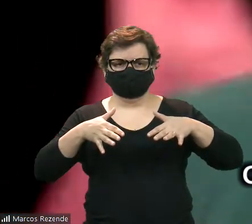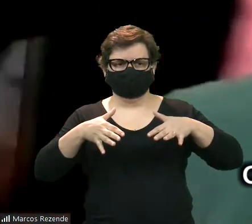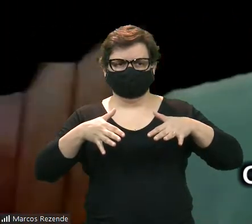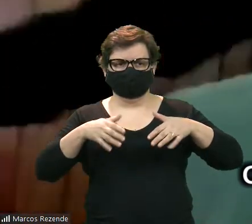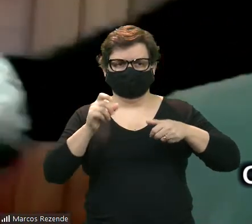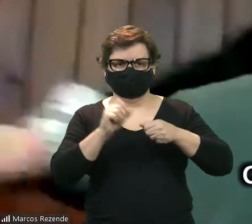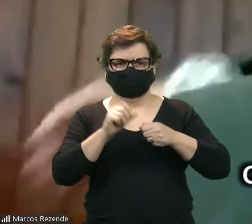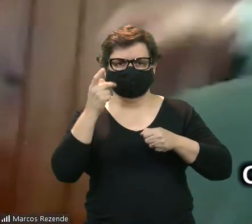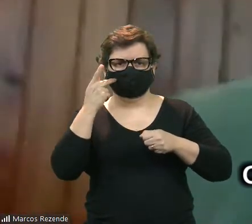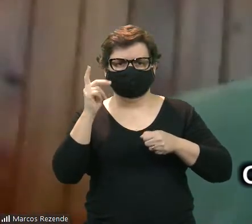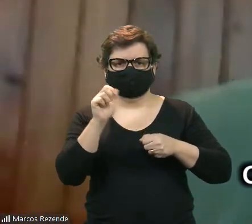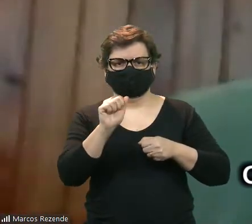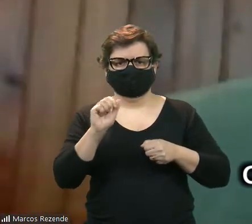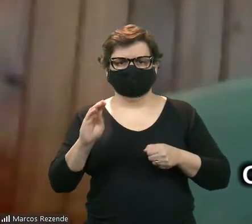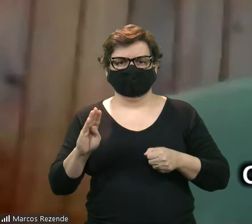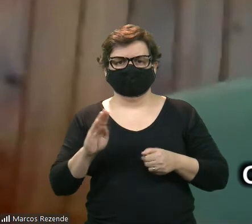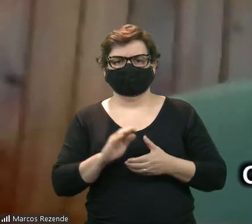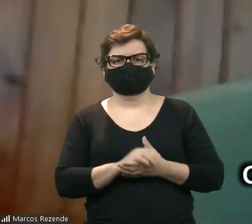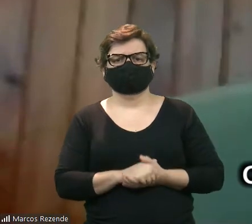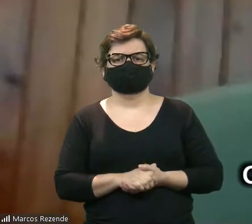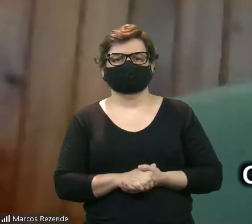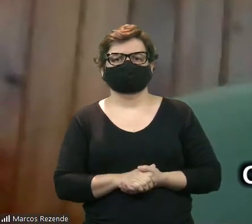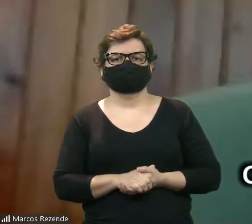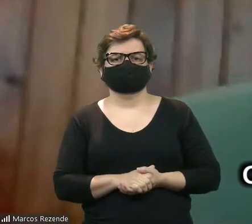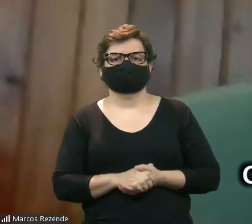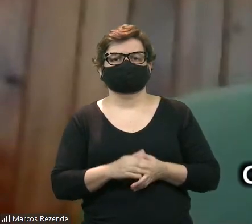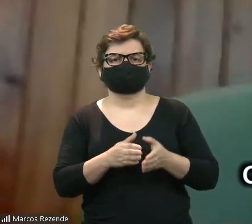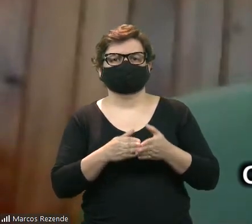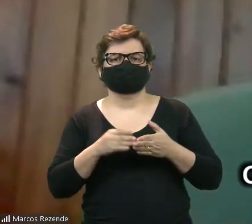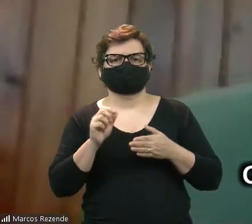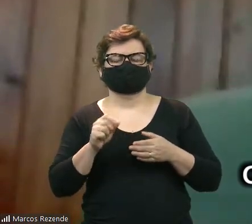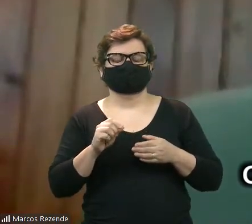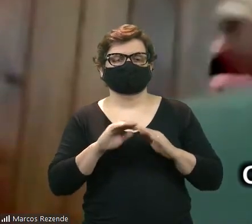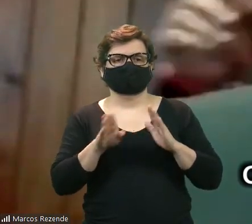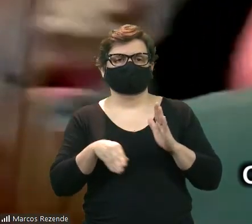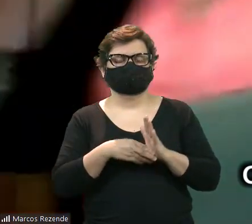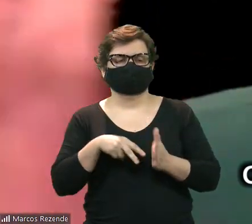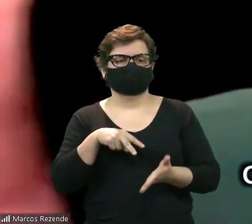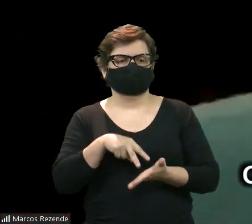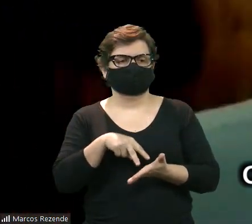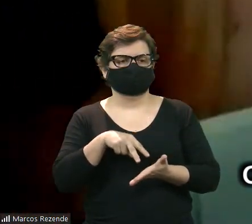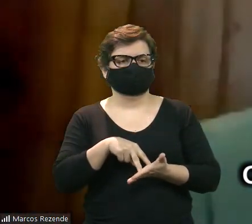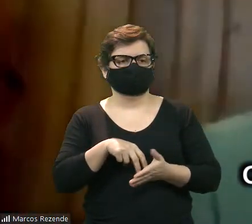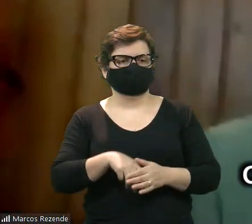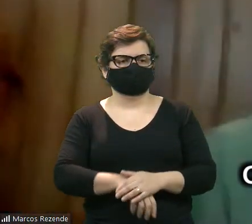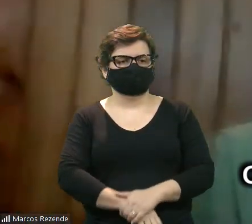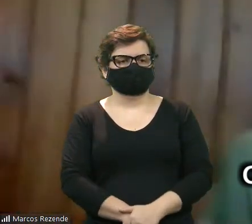solicitado pelo vereador Albuquerque. Solicito que todos fiquem de pé.